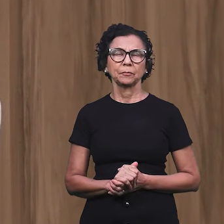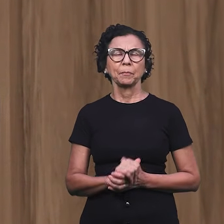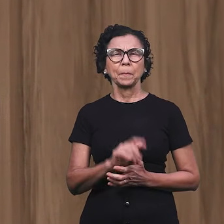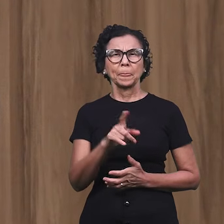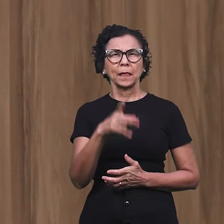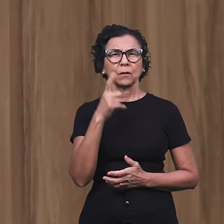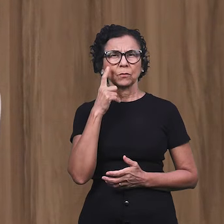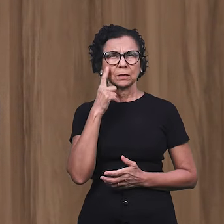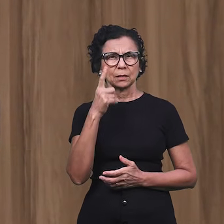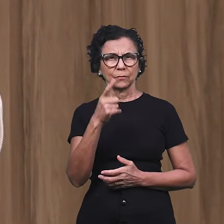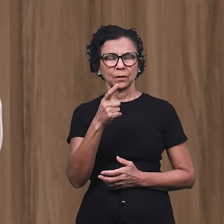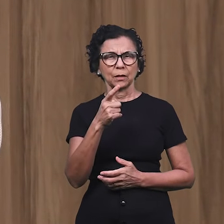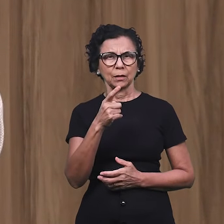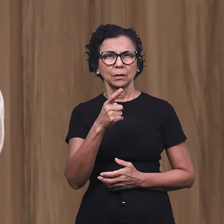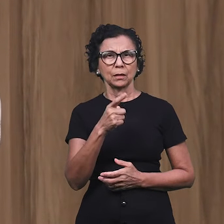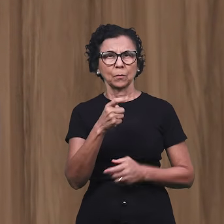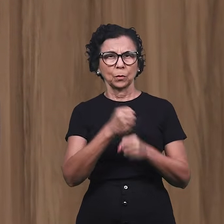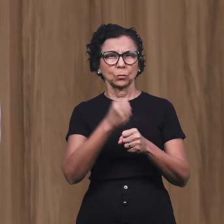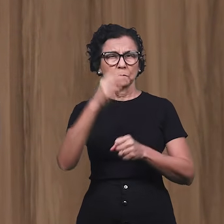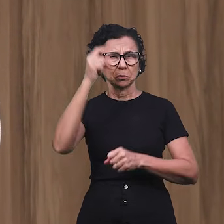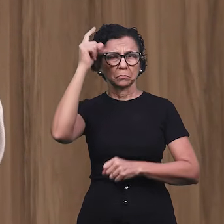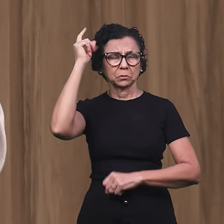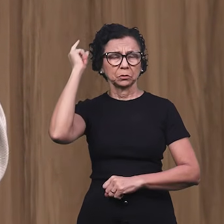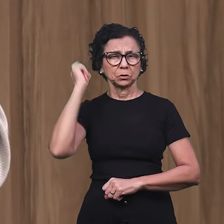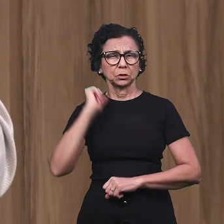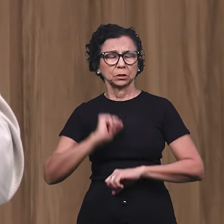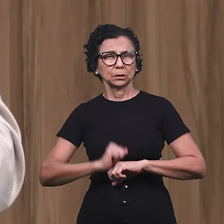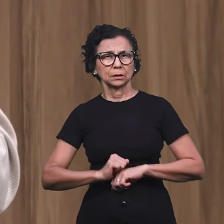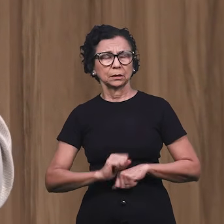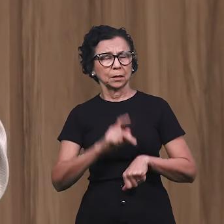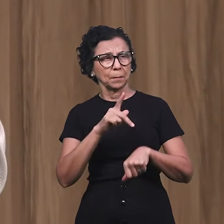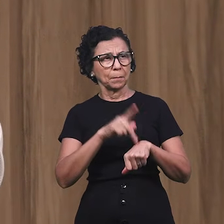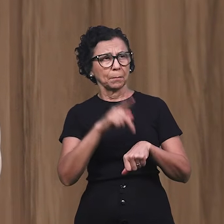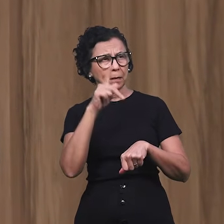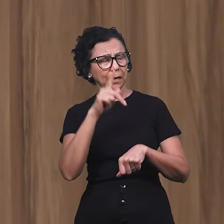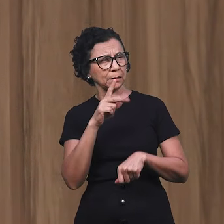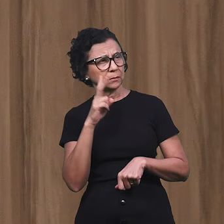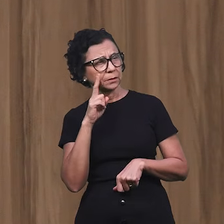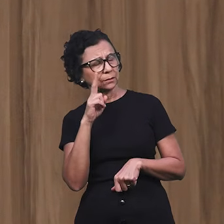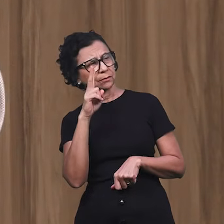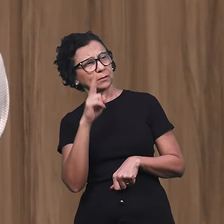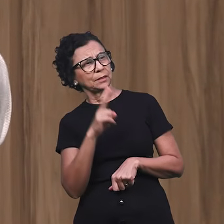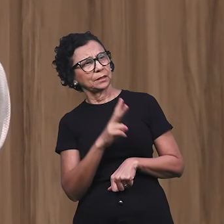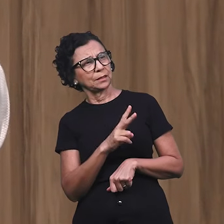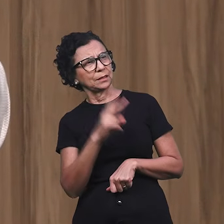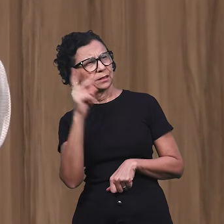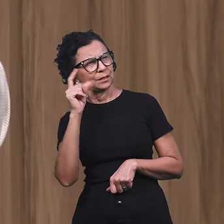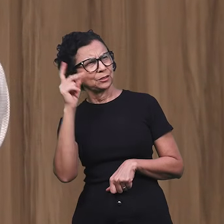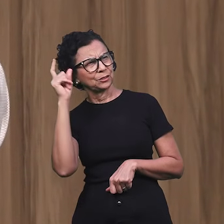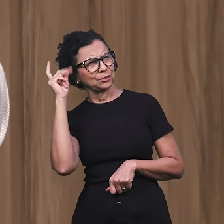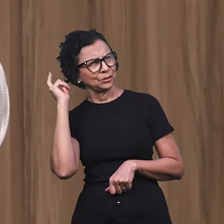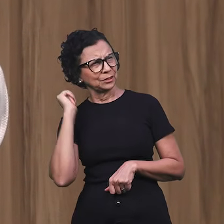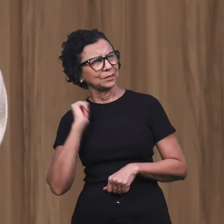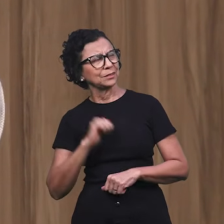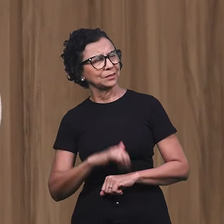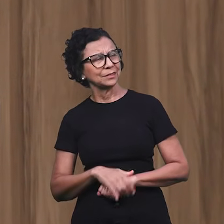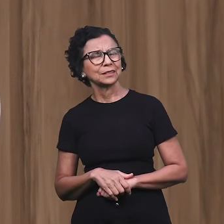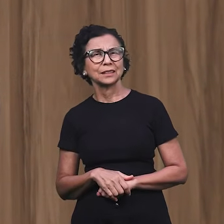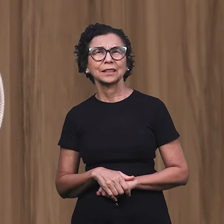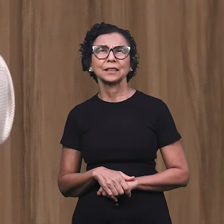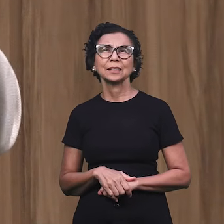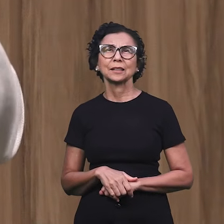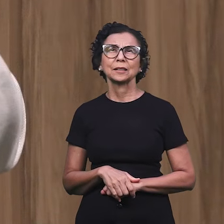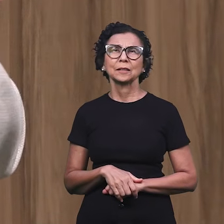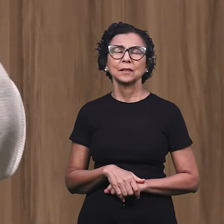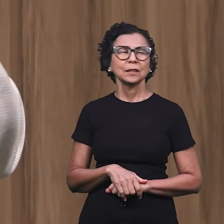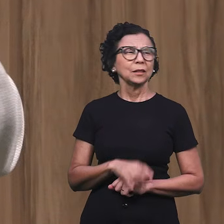madeiras, aí chegava na casa de Salomão, quem pudesse, igual a rainha de Sabá, que acho que é o exemplo melhor. Ué, mas aqui tem os mesmos elementos de